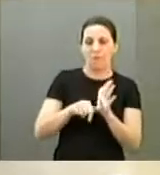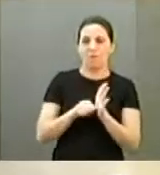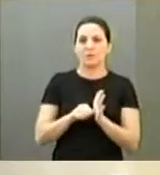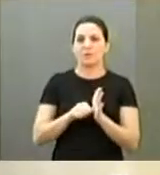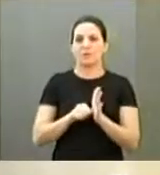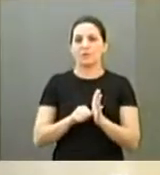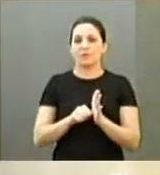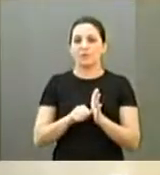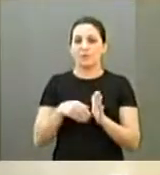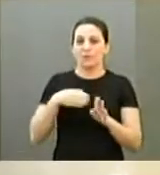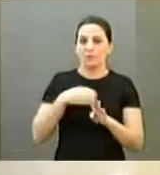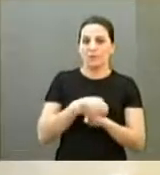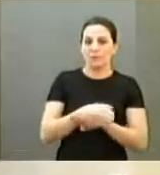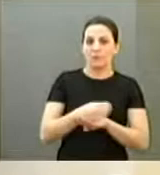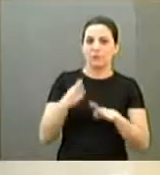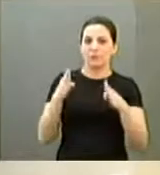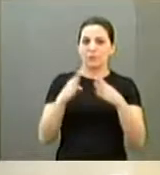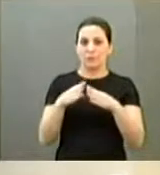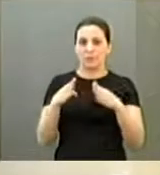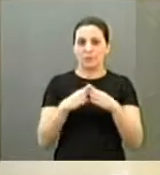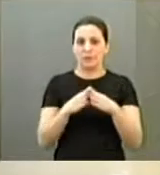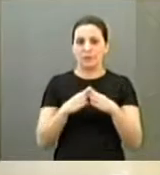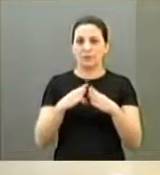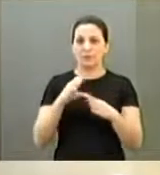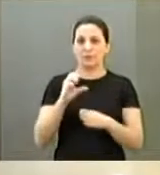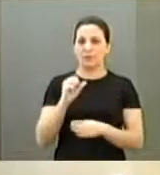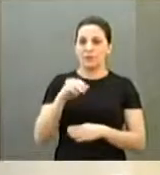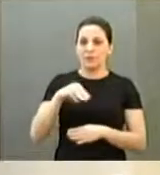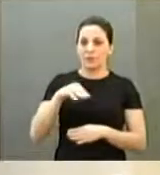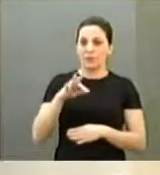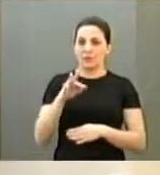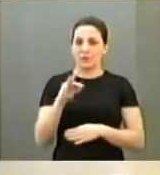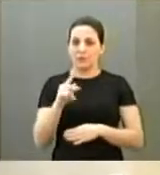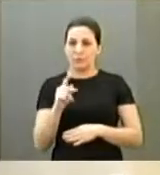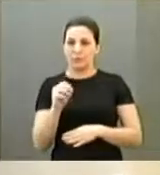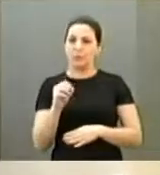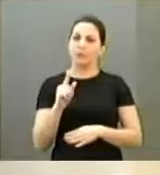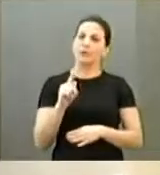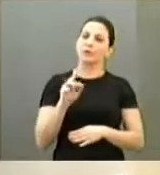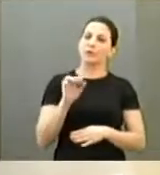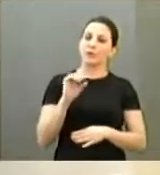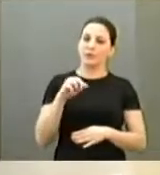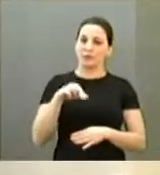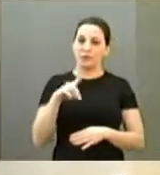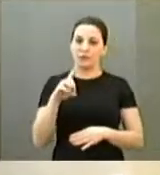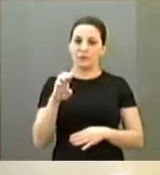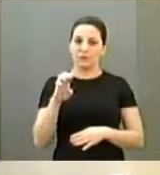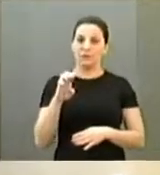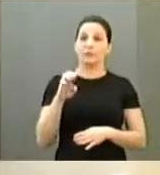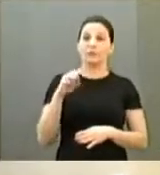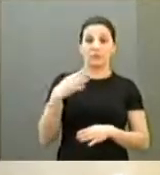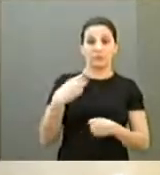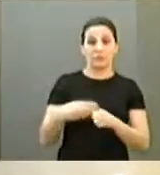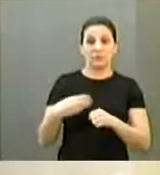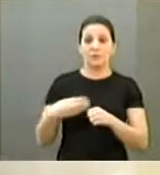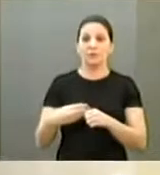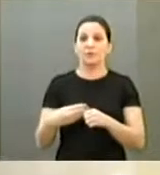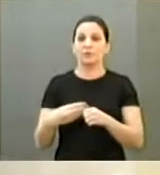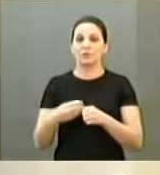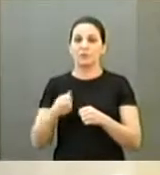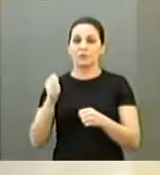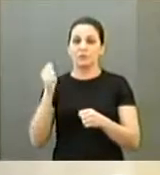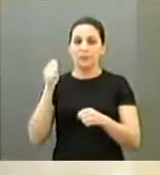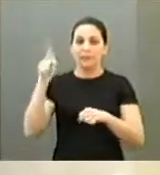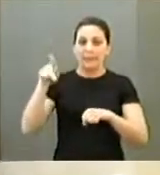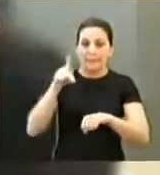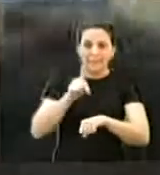que entrou para roubar uma casa em Campo Grande foi amarrado no poste, foi apedrejado pelos vizinhos. Em